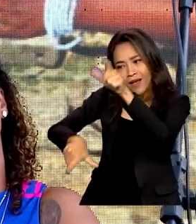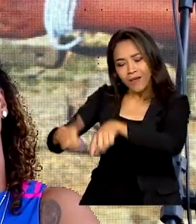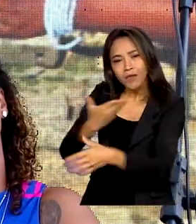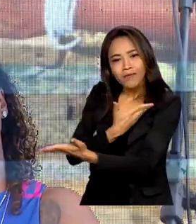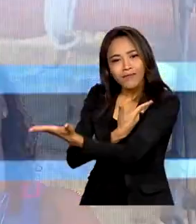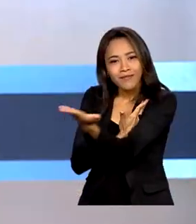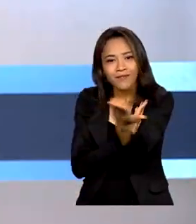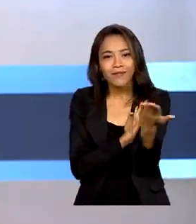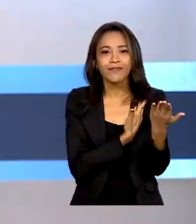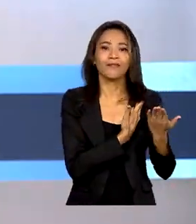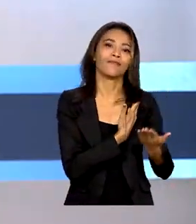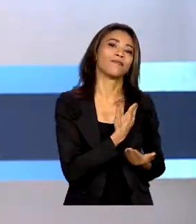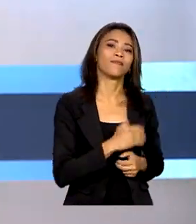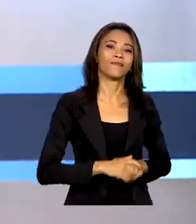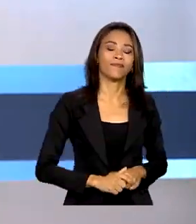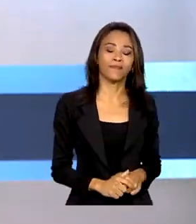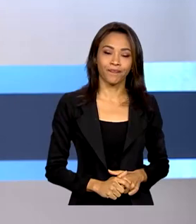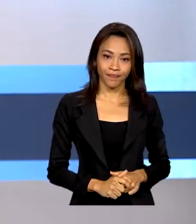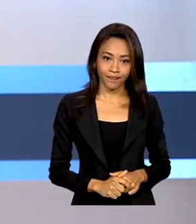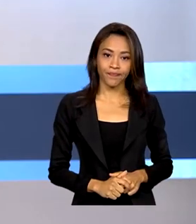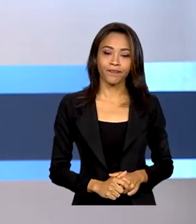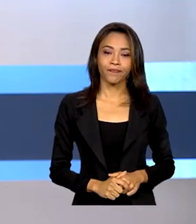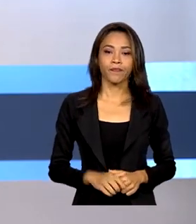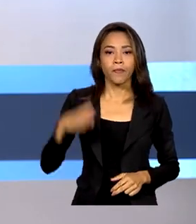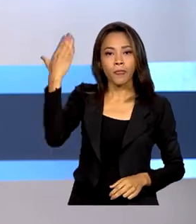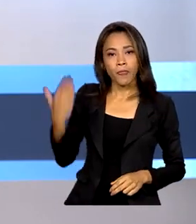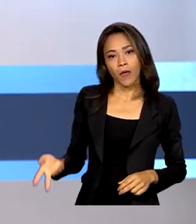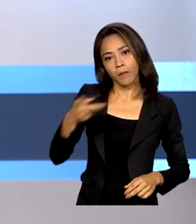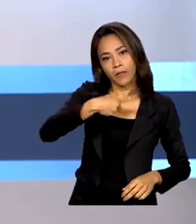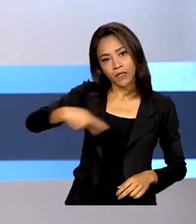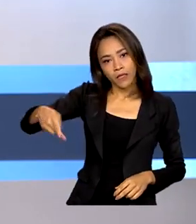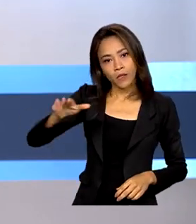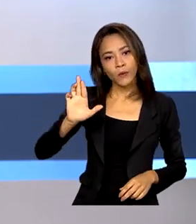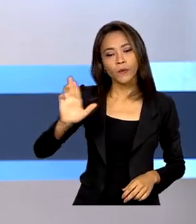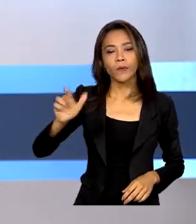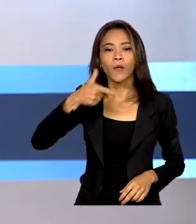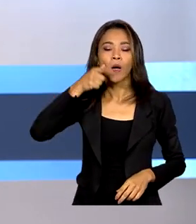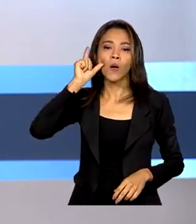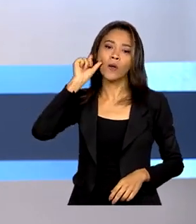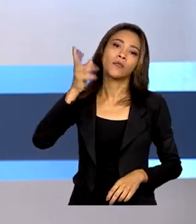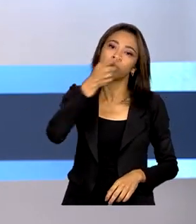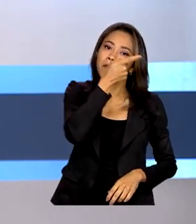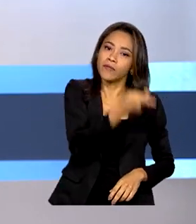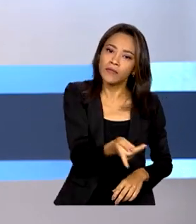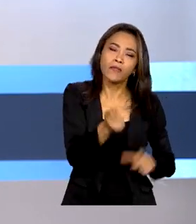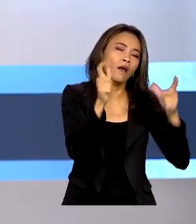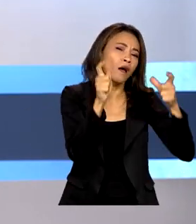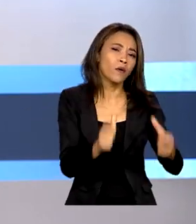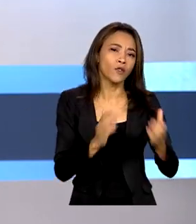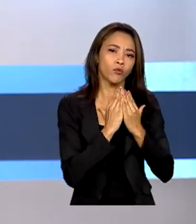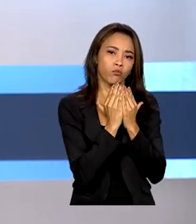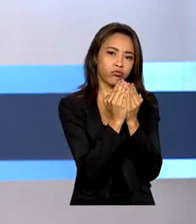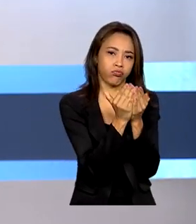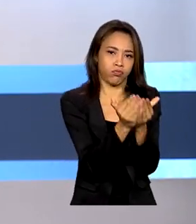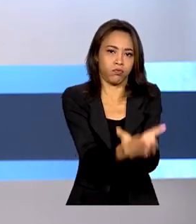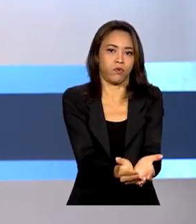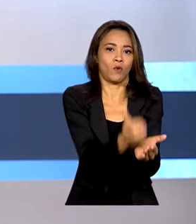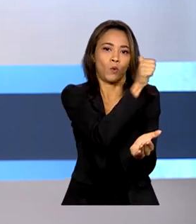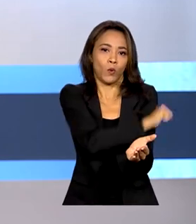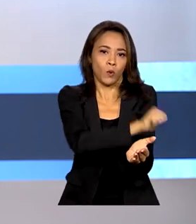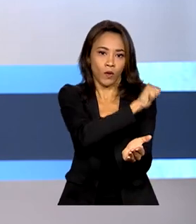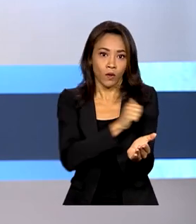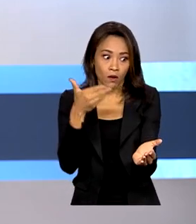camaradas. O presidente Lula fez uma visita ontem ao Complexo Naval de Itaguaí, no Rio de Janeiro, onde